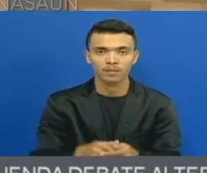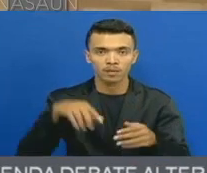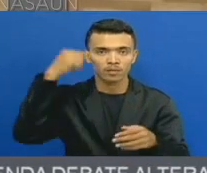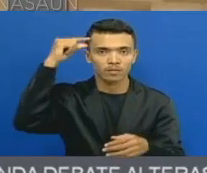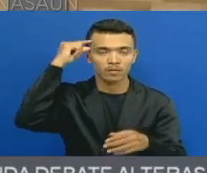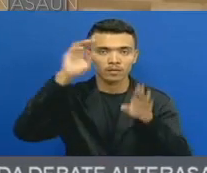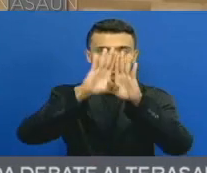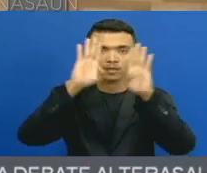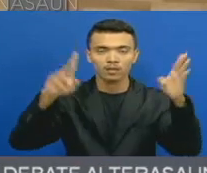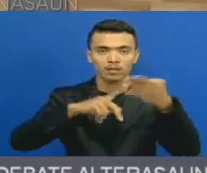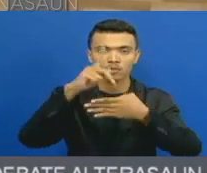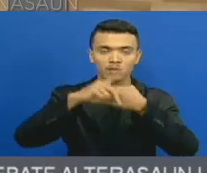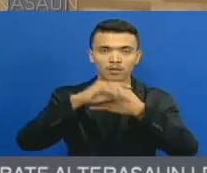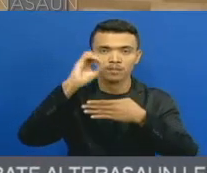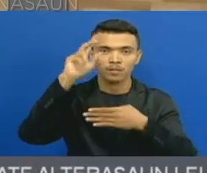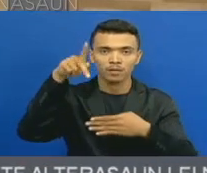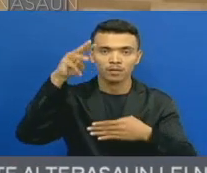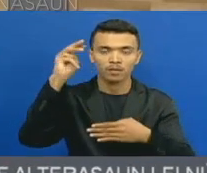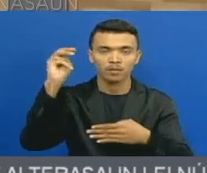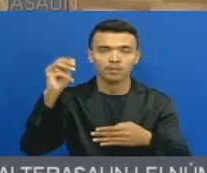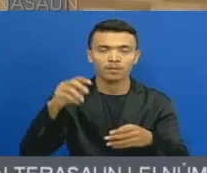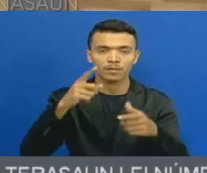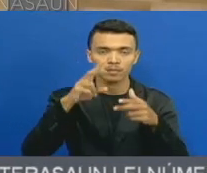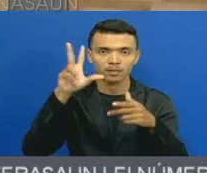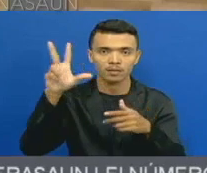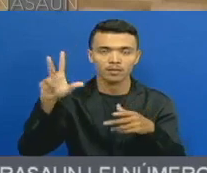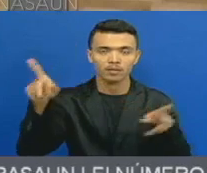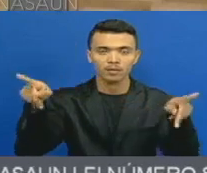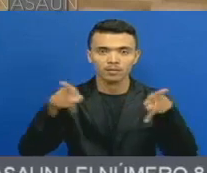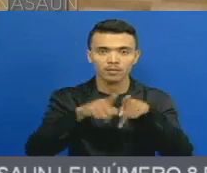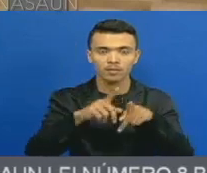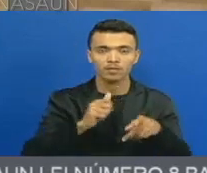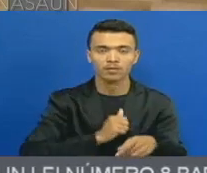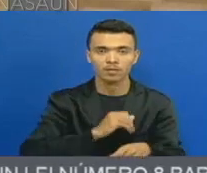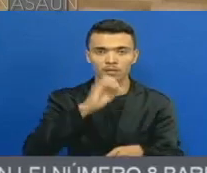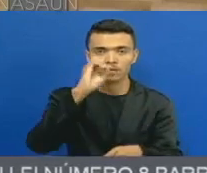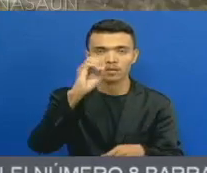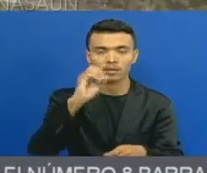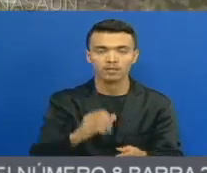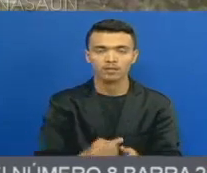Governo lança programa mão de obra terceira fase e aposto administrativo a Inarovila.